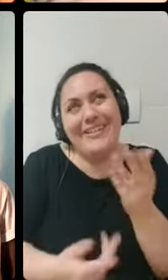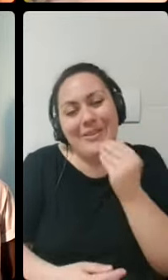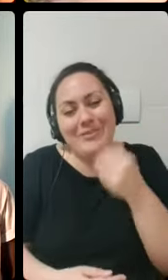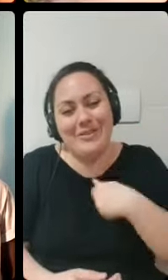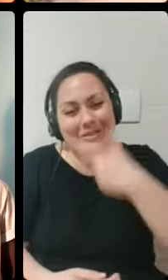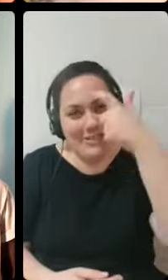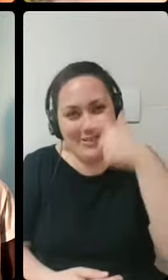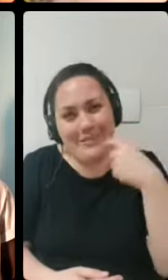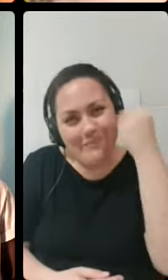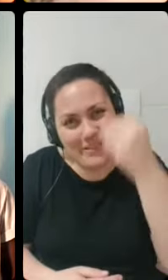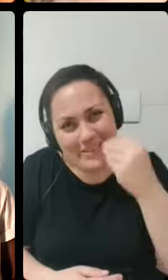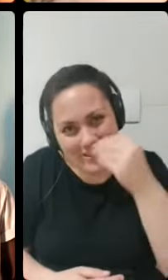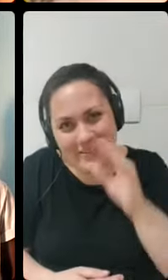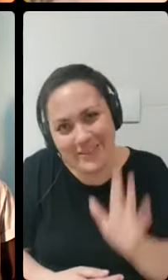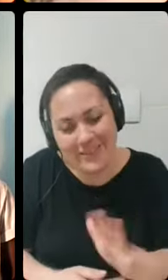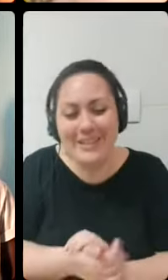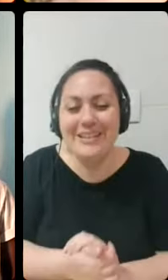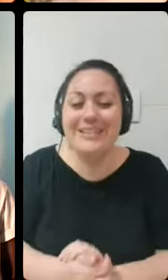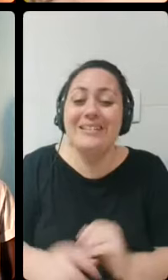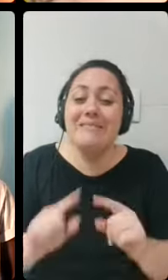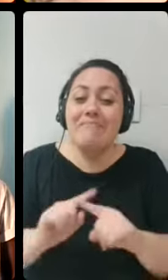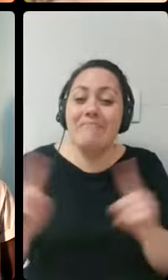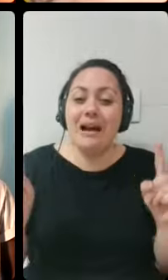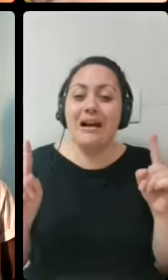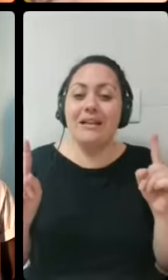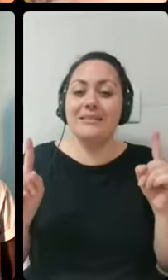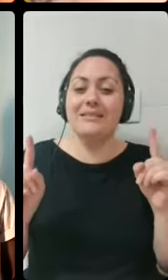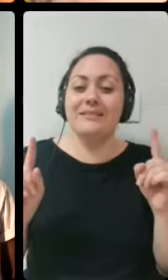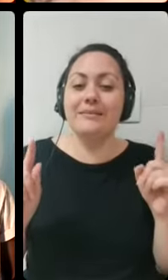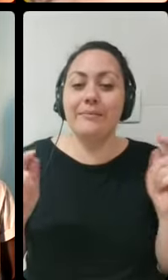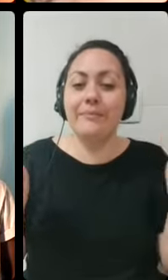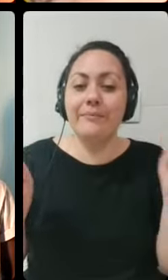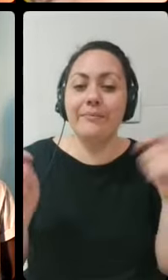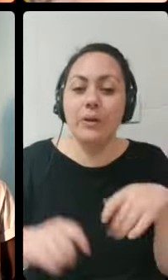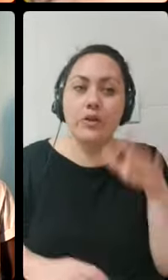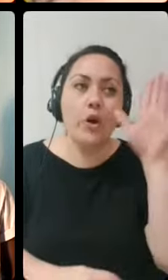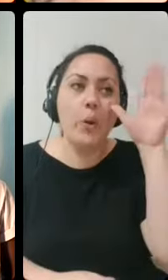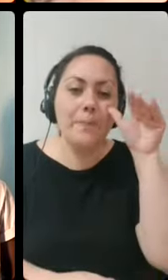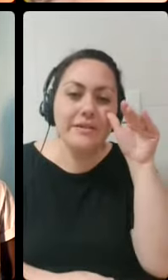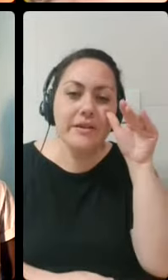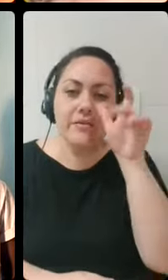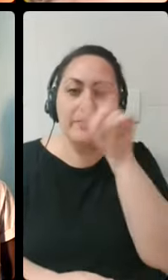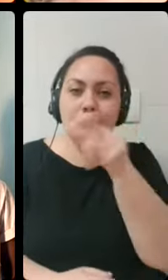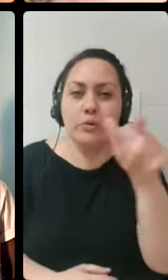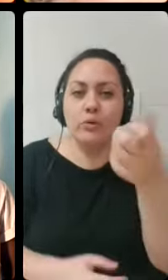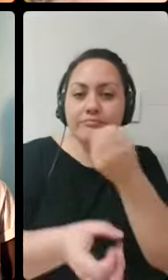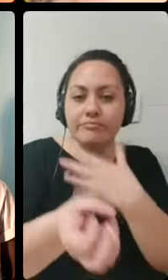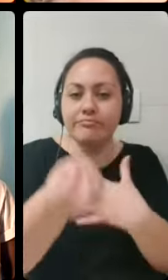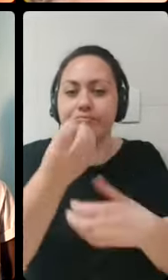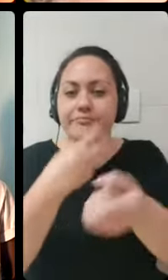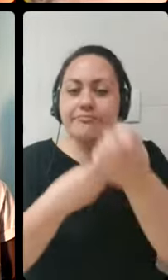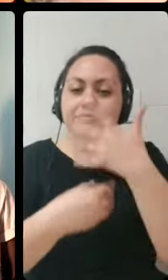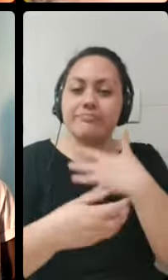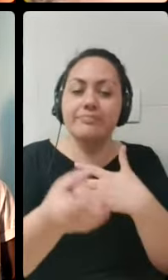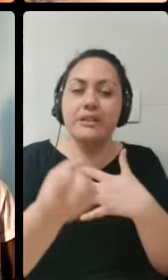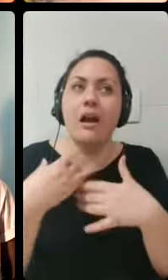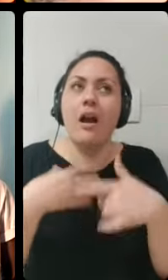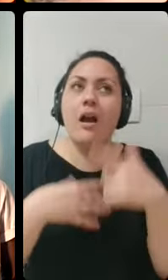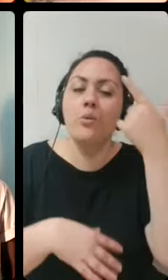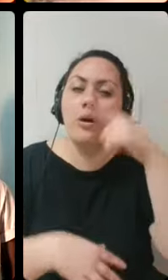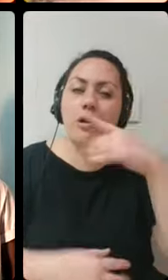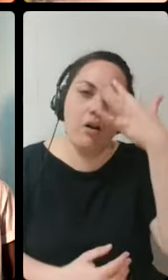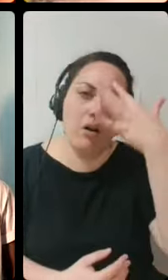Mas de qualquer maneira, poder escutar vai fazer sentido também, mesmo que seja para